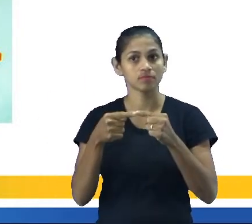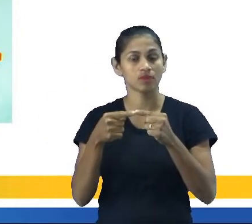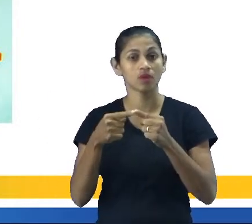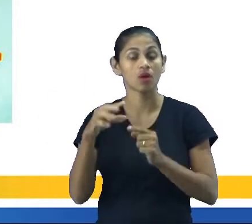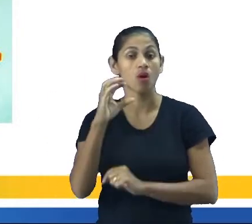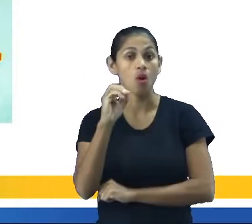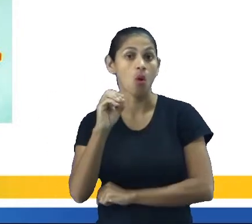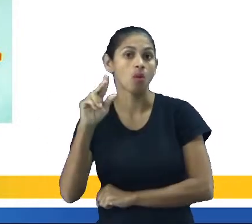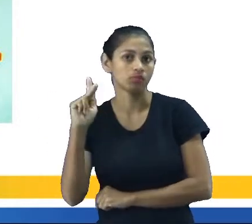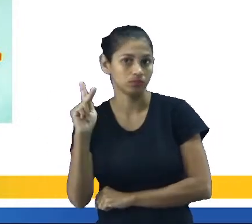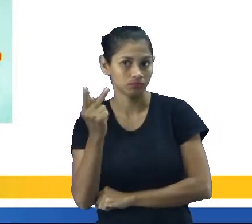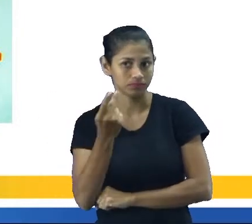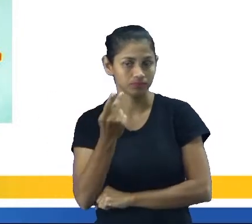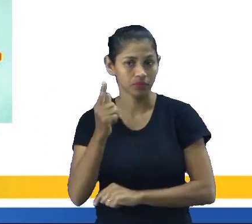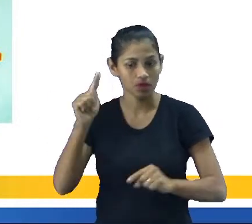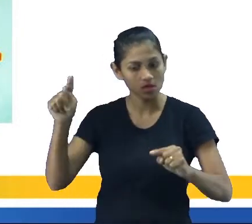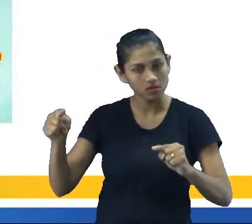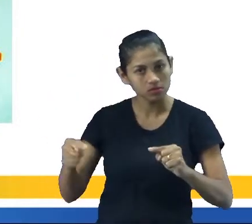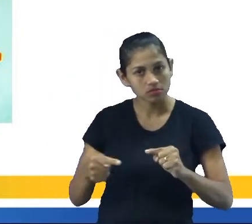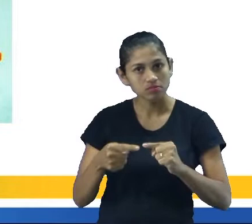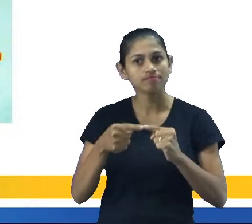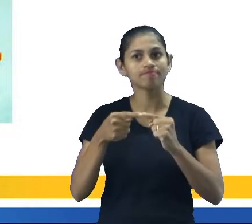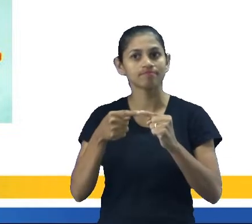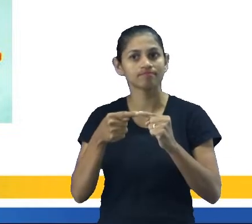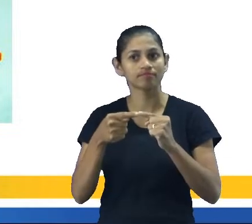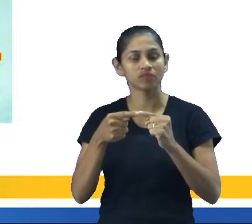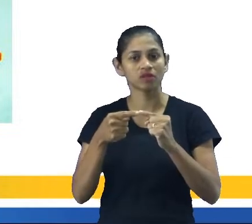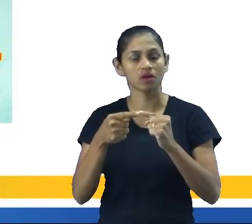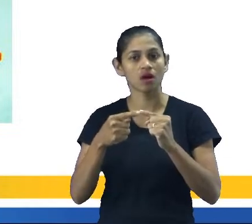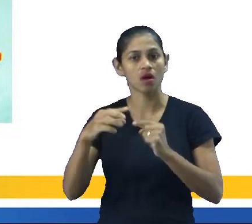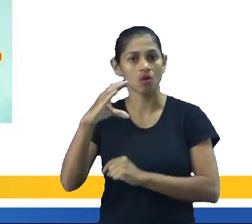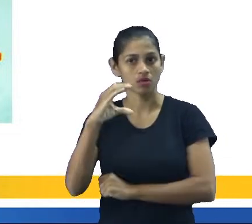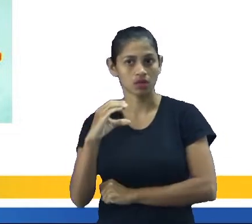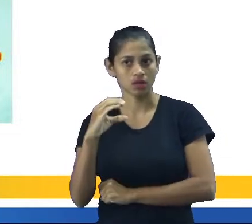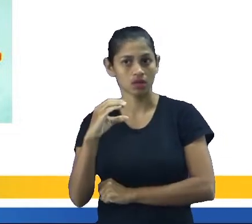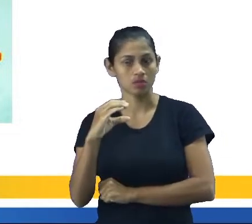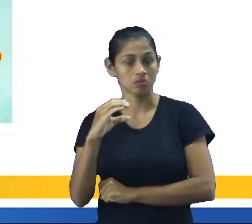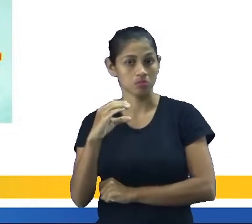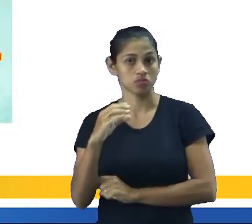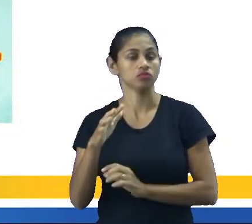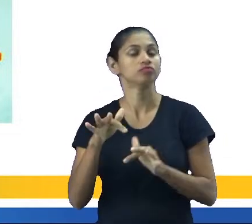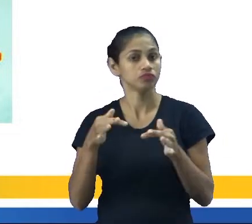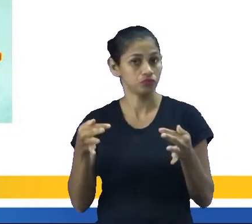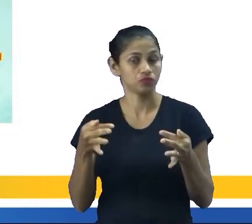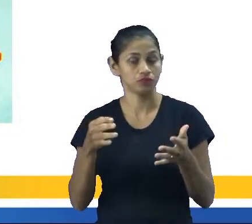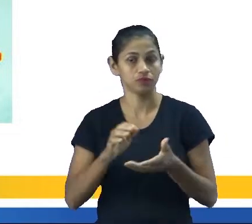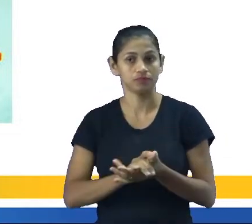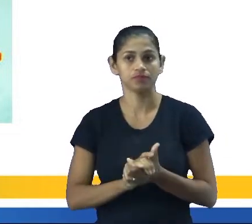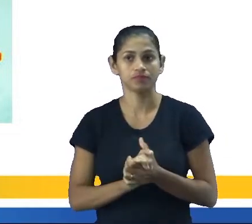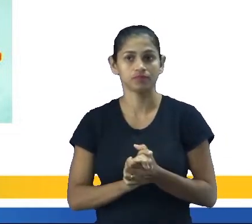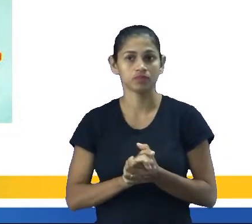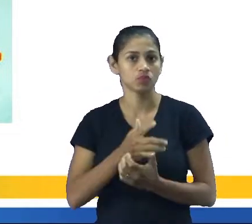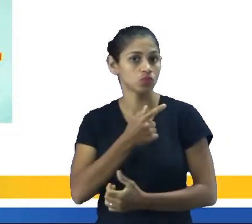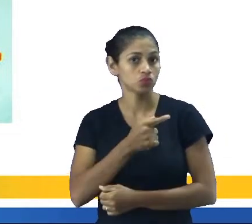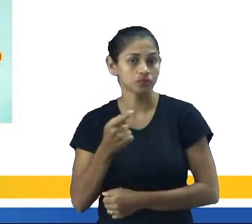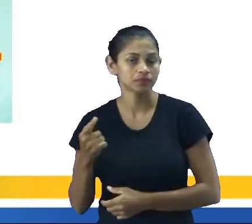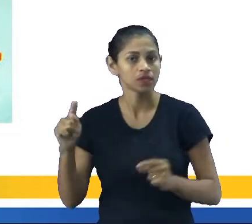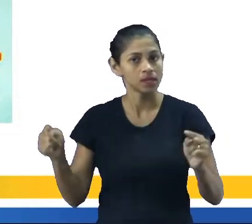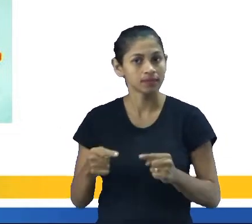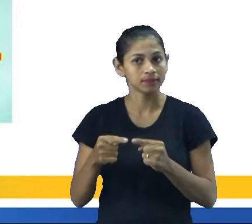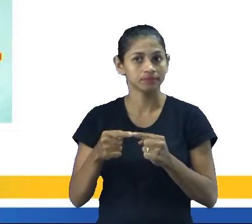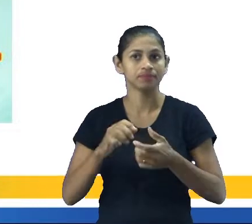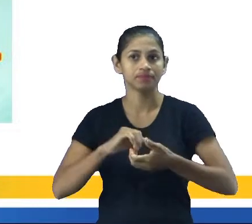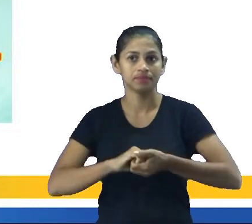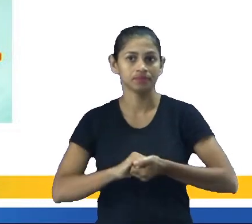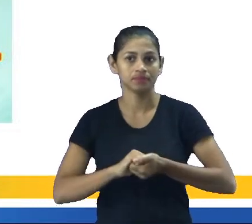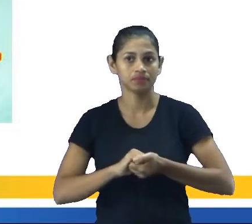uma hidroxila, ligado a um carbono saturado, sem ligações duplas. No caso do enol, o OH